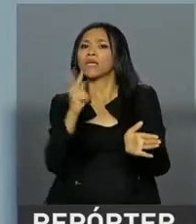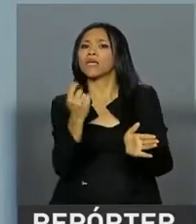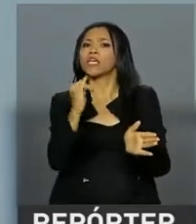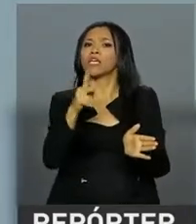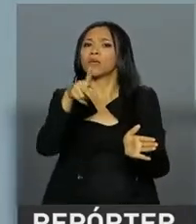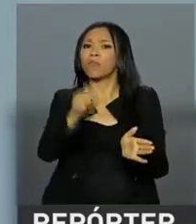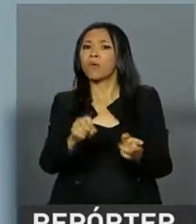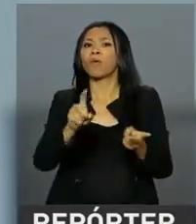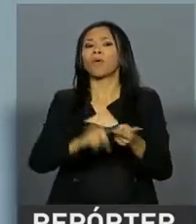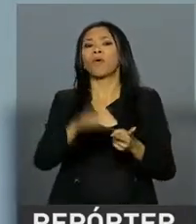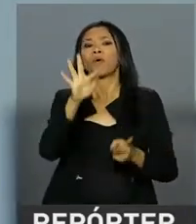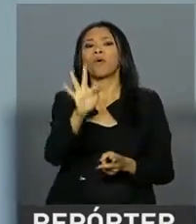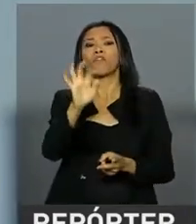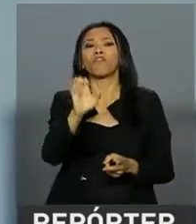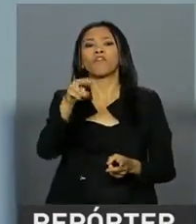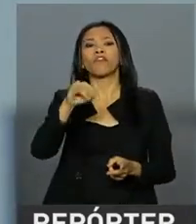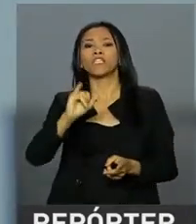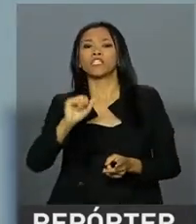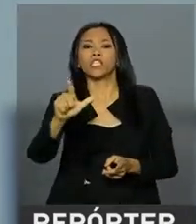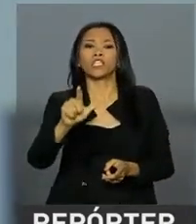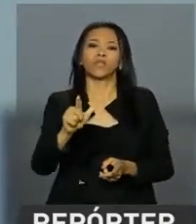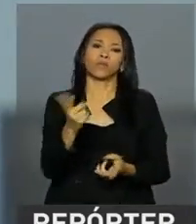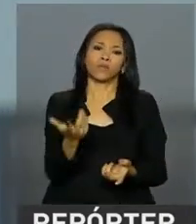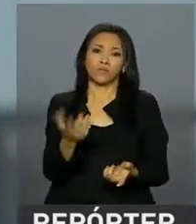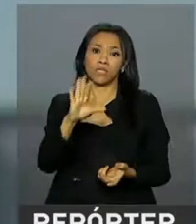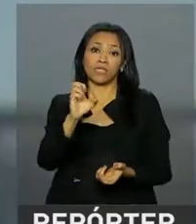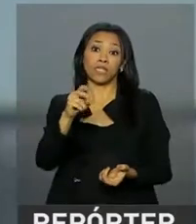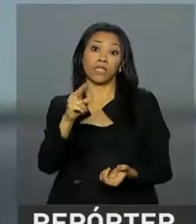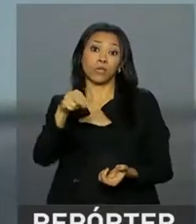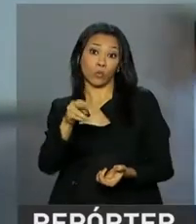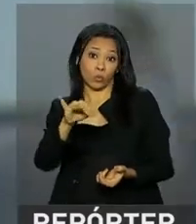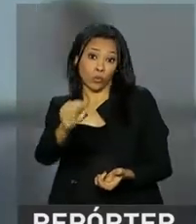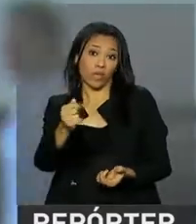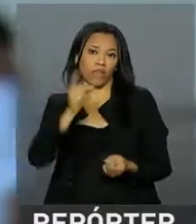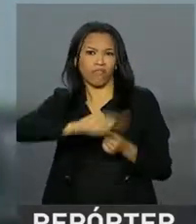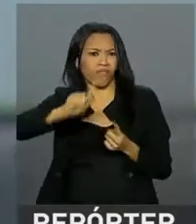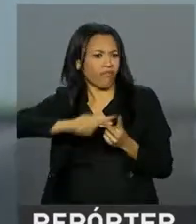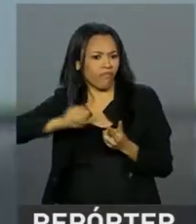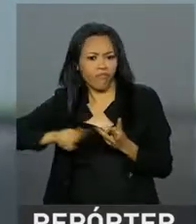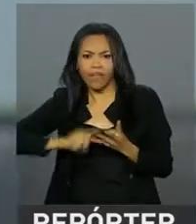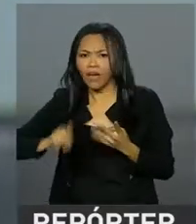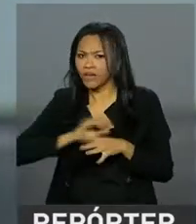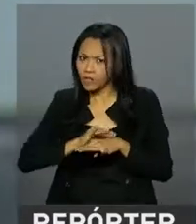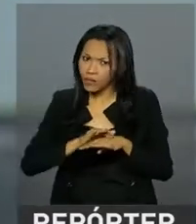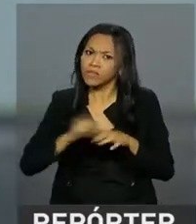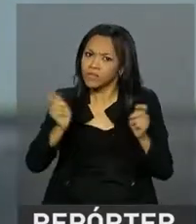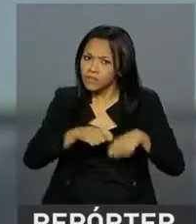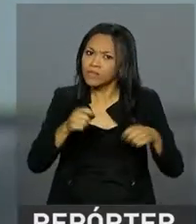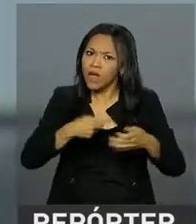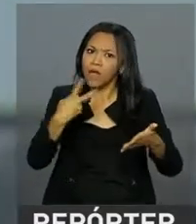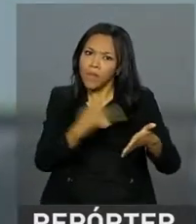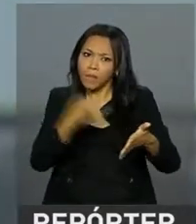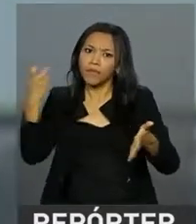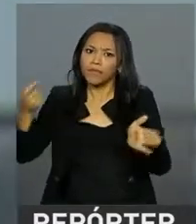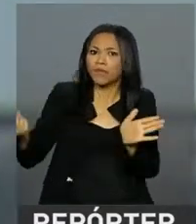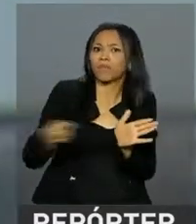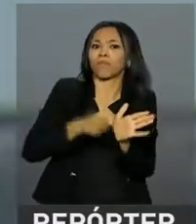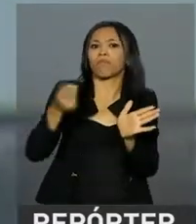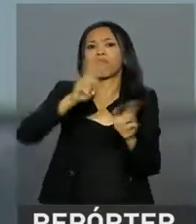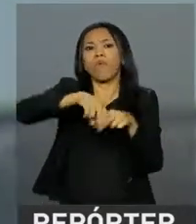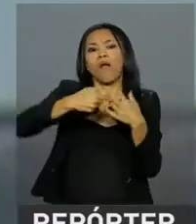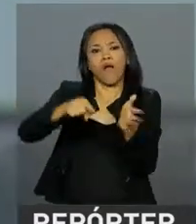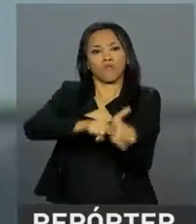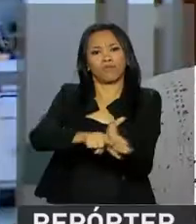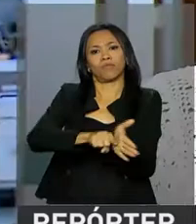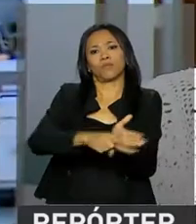hipotireoidismo, fenilcetonúria e uma série de doenças metabólicas que podem acometer os recém-nascidos, causando um grave impacto à